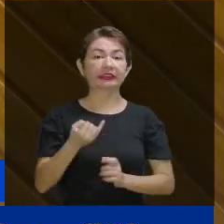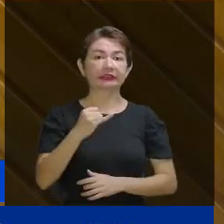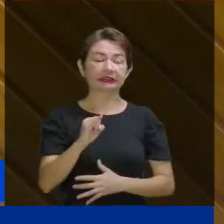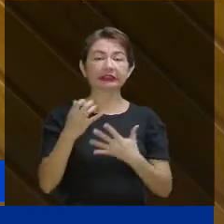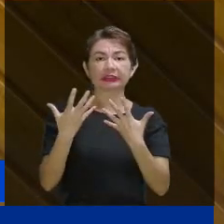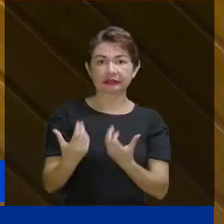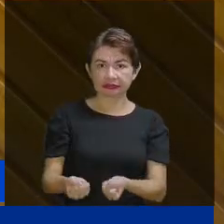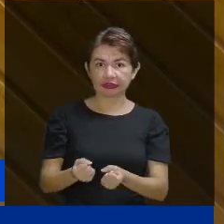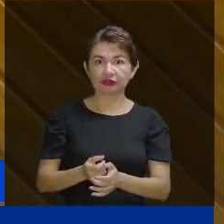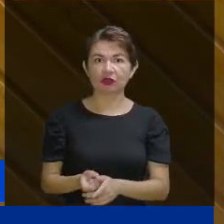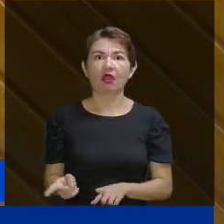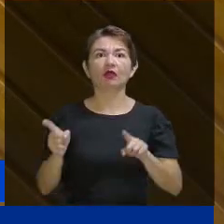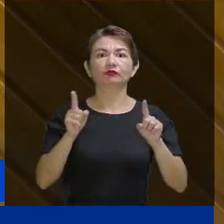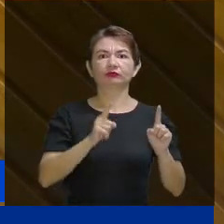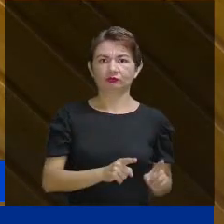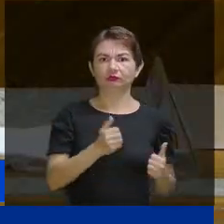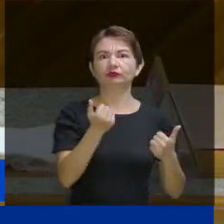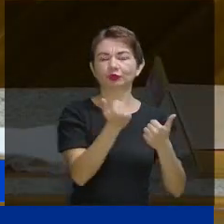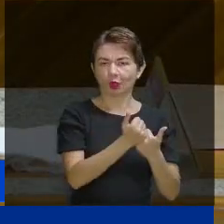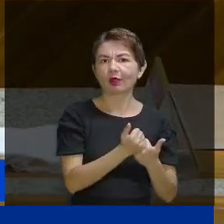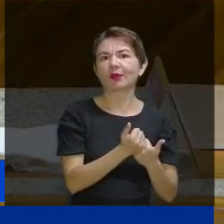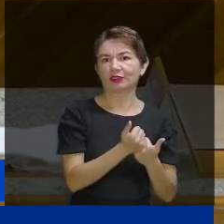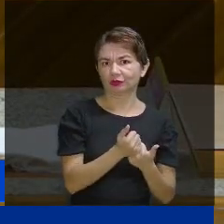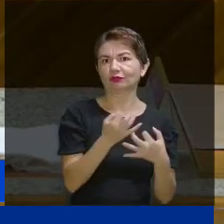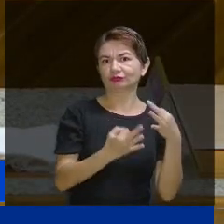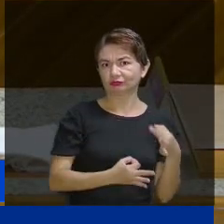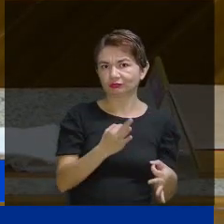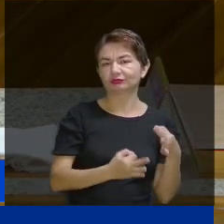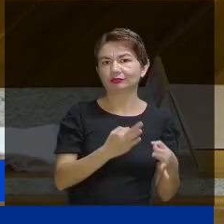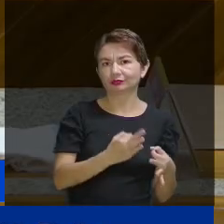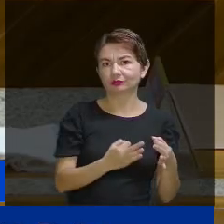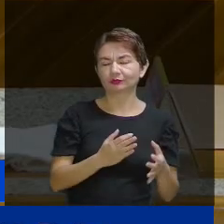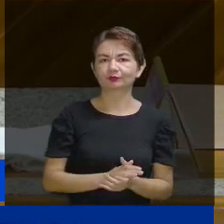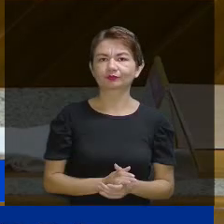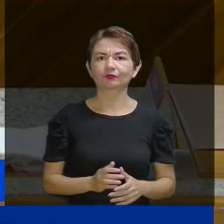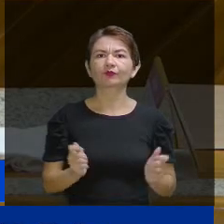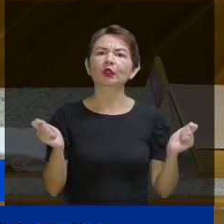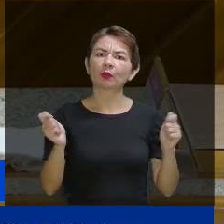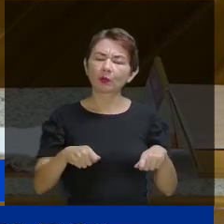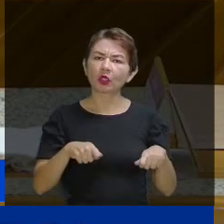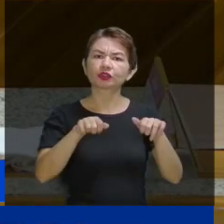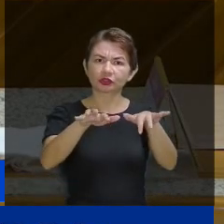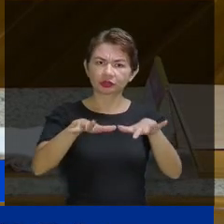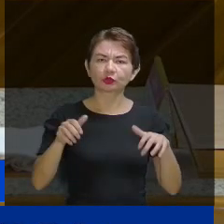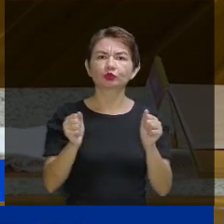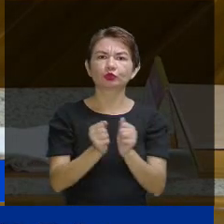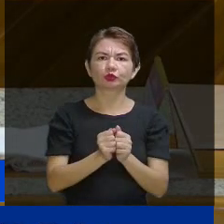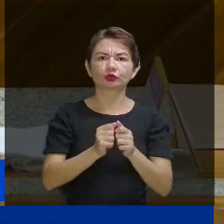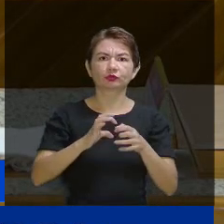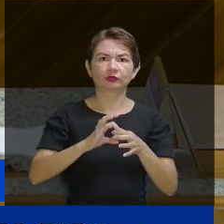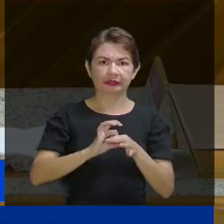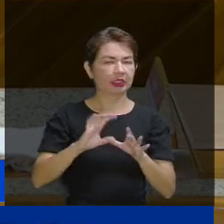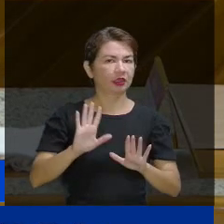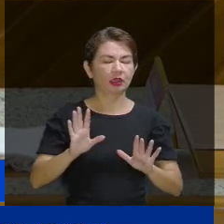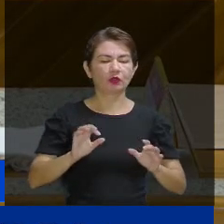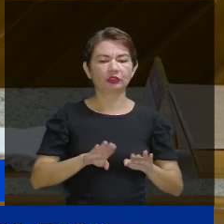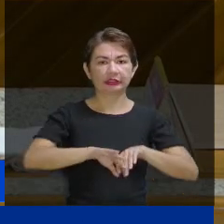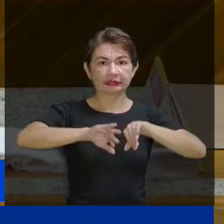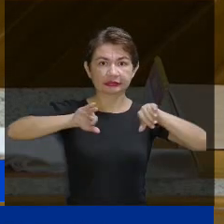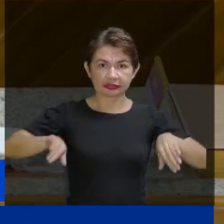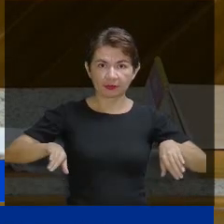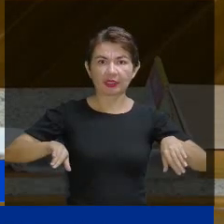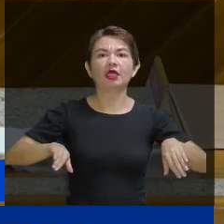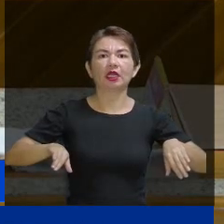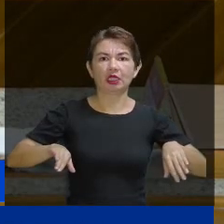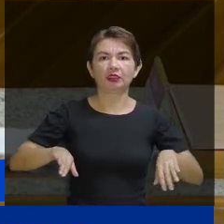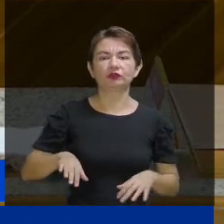for acolhido, aí vai passar... Aí necessariamente, pode ser na mesma sessão, mas não conjuntamente. Mas não tem problema da nossa parte. Vossa Excelência tem